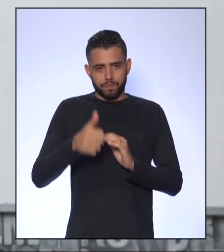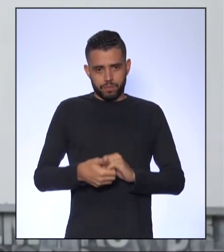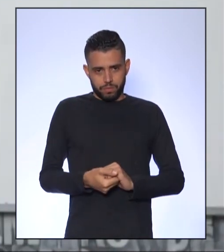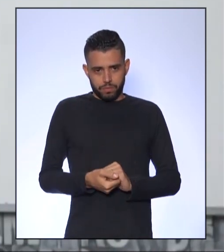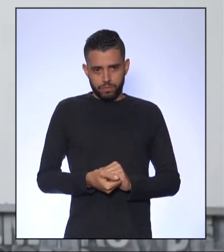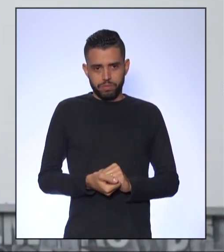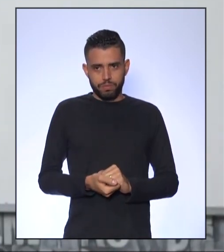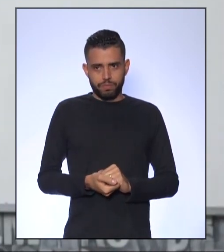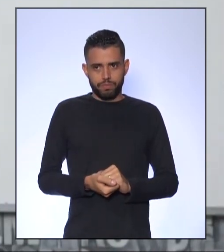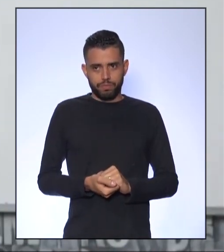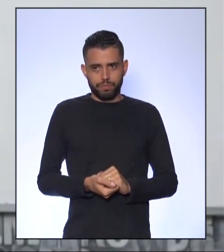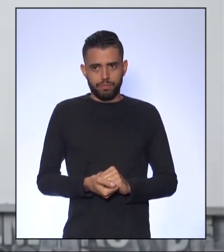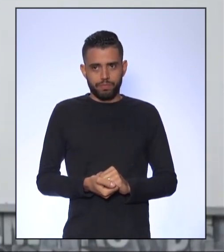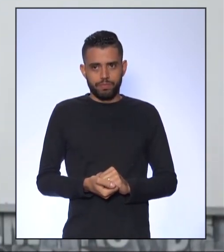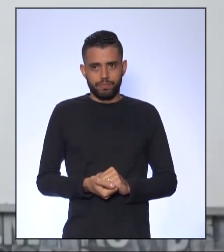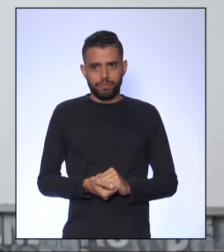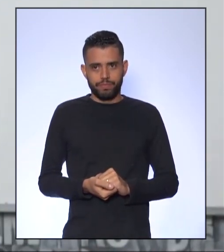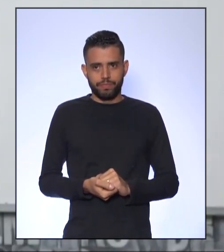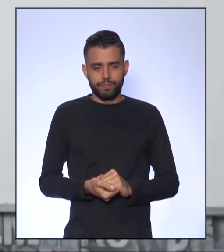aqui.